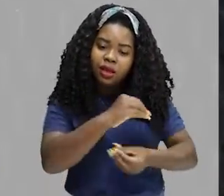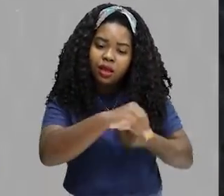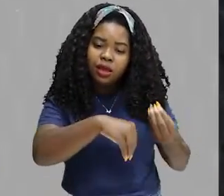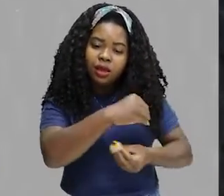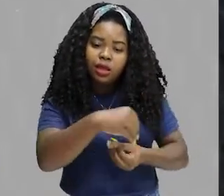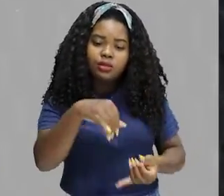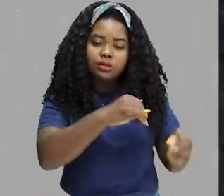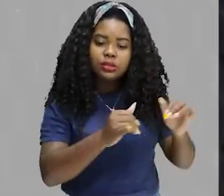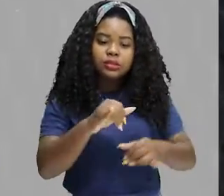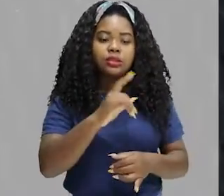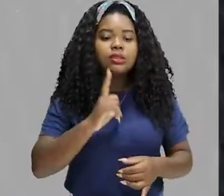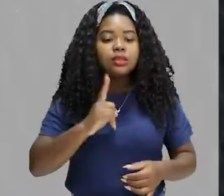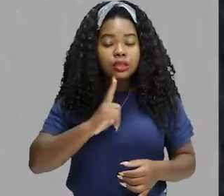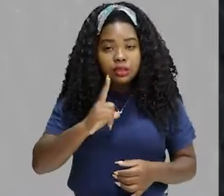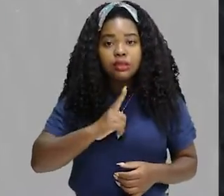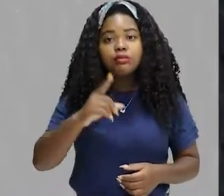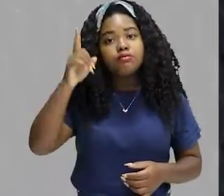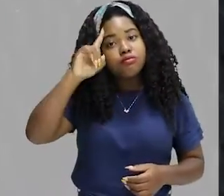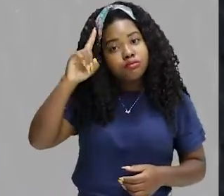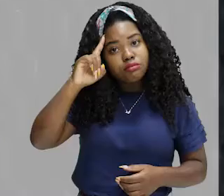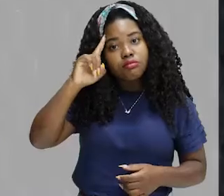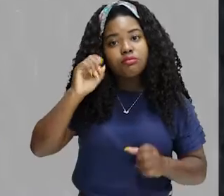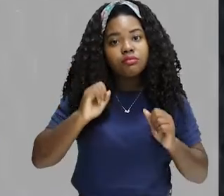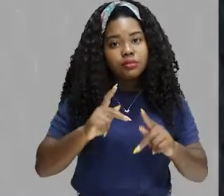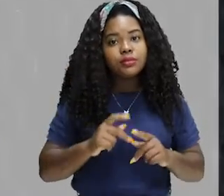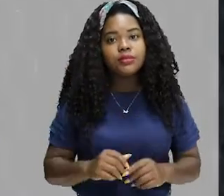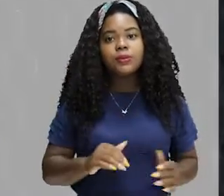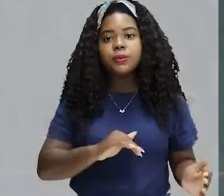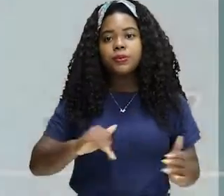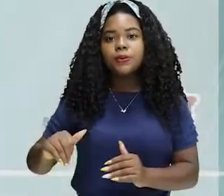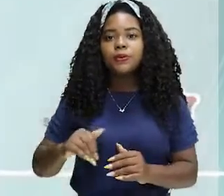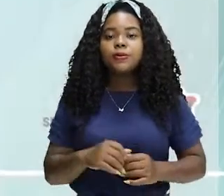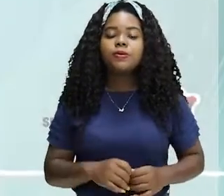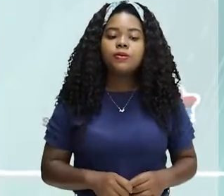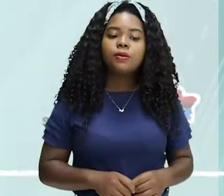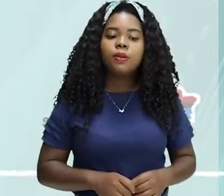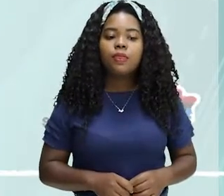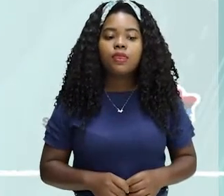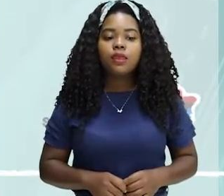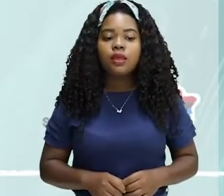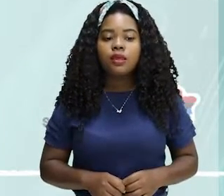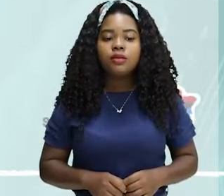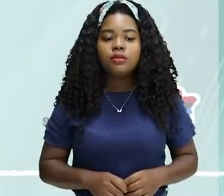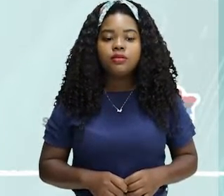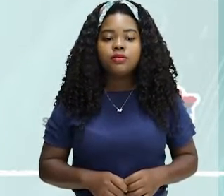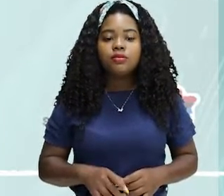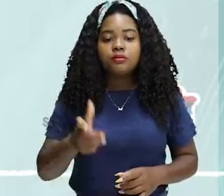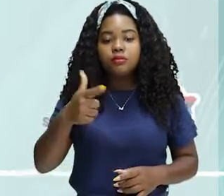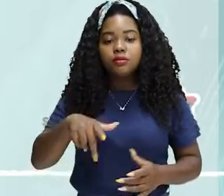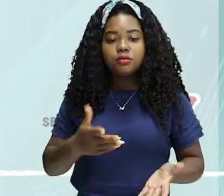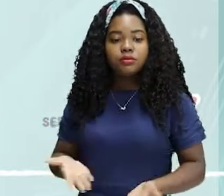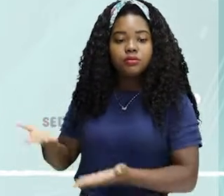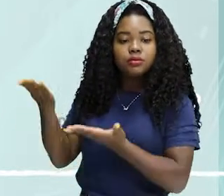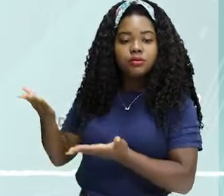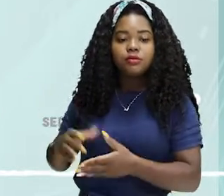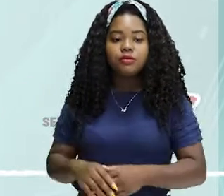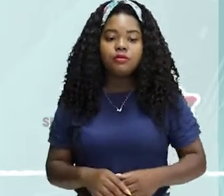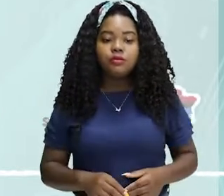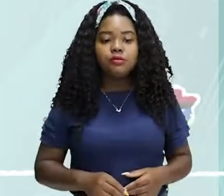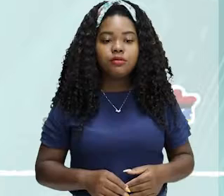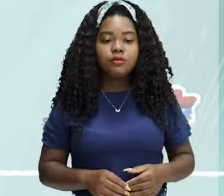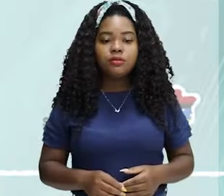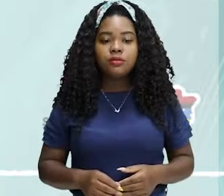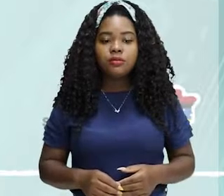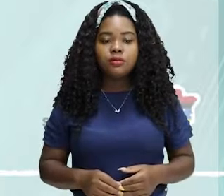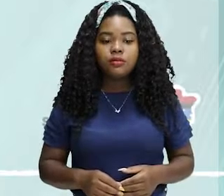reações presentes no nosso dia a dia. Show de bola? Bom, em todas as reações químicas, em todas,